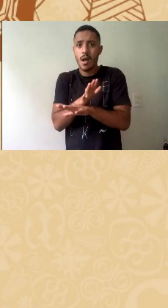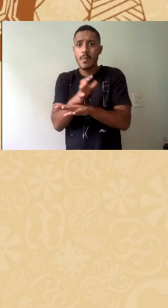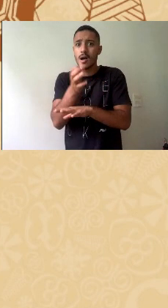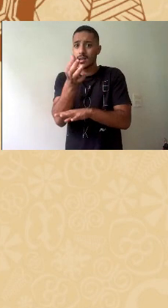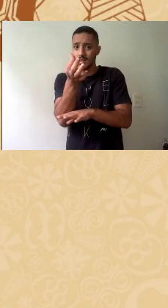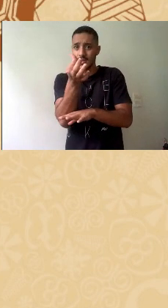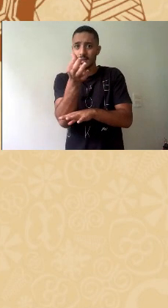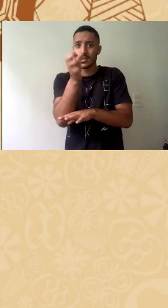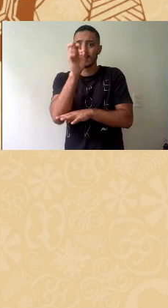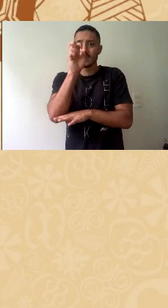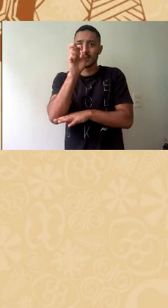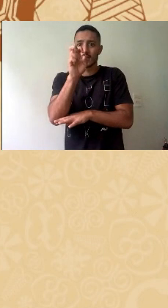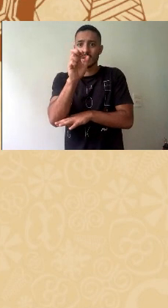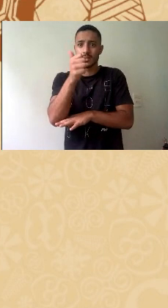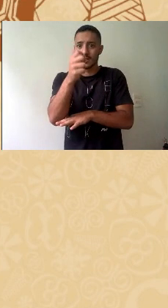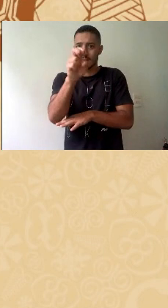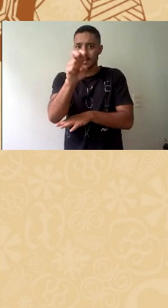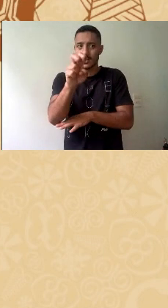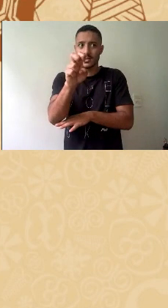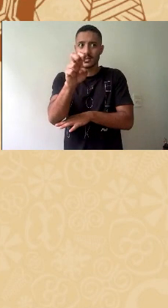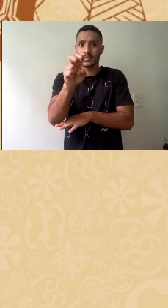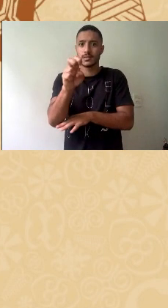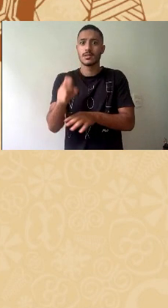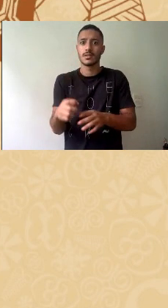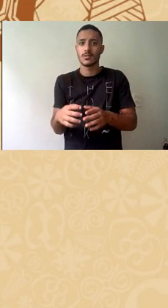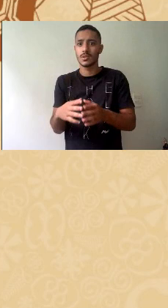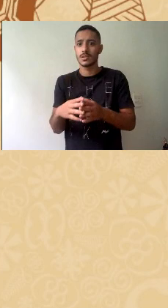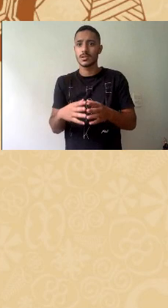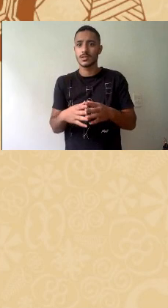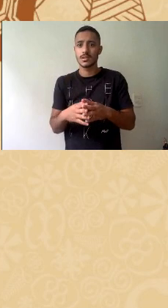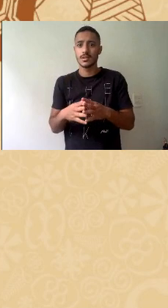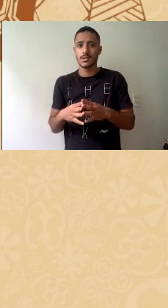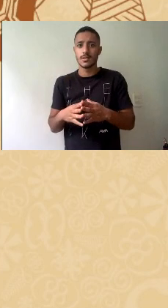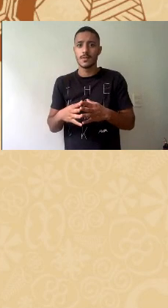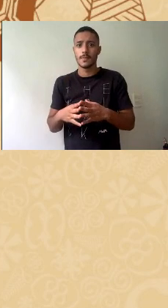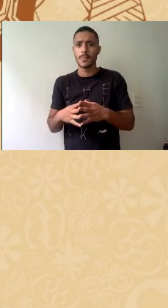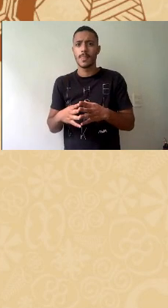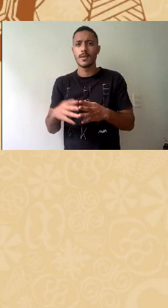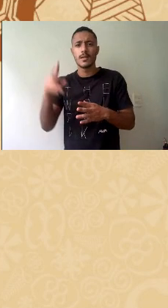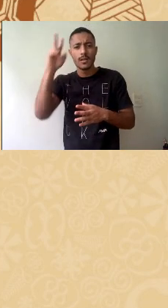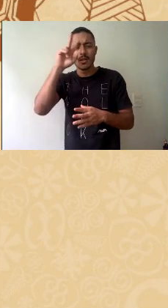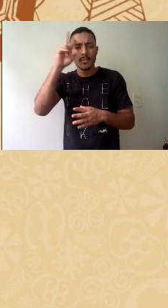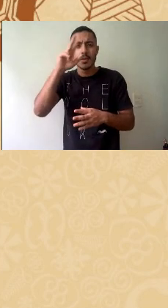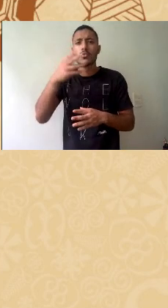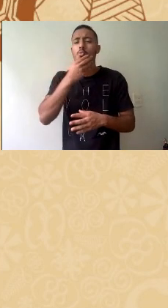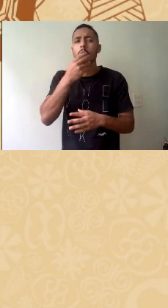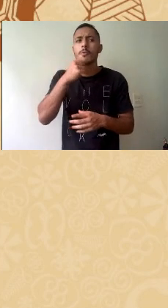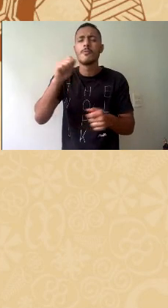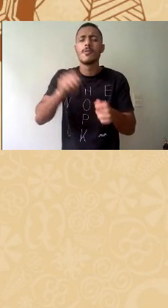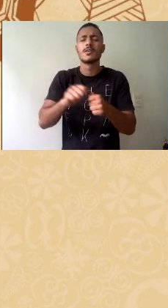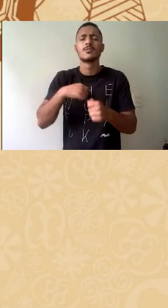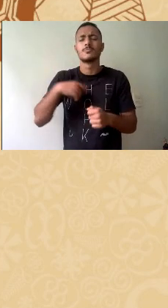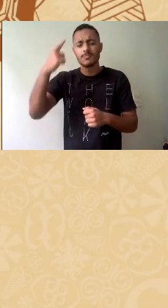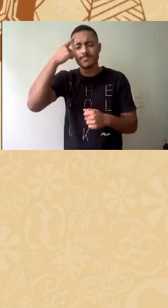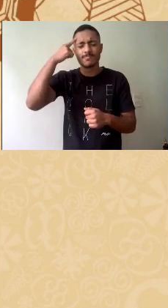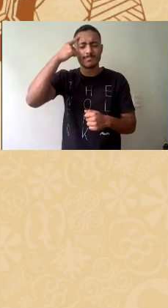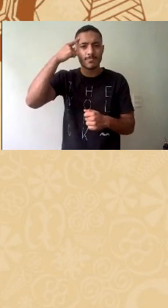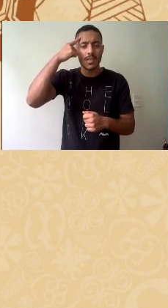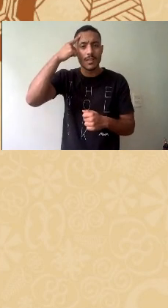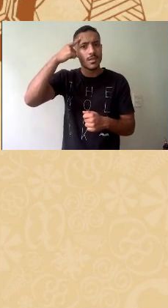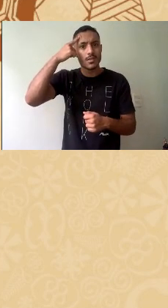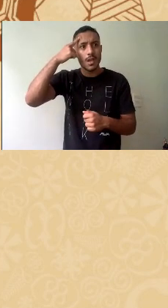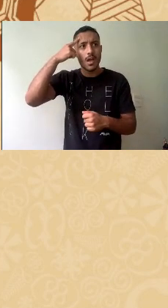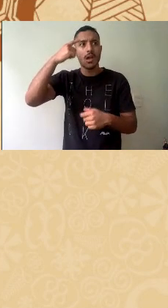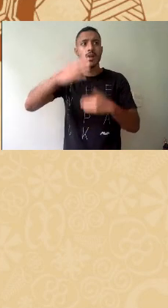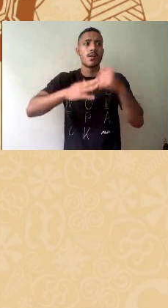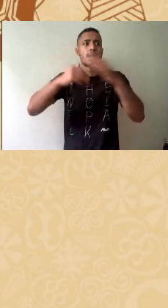6h15. Lembrando que o Rubenilson faz a gente pensar que temos de pensar em ações antirracistas em